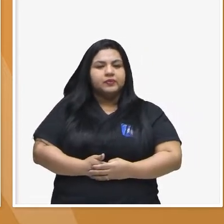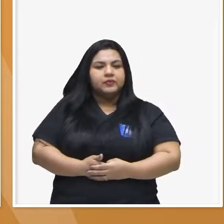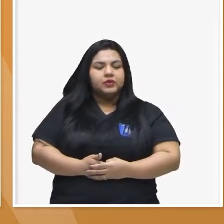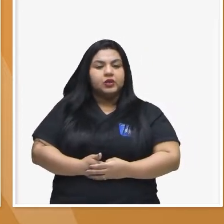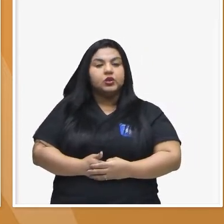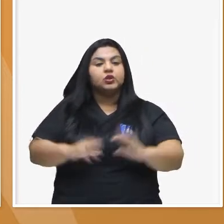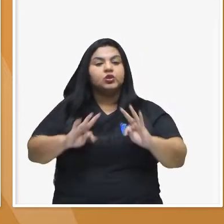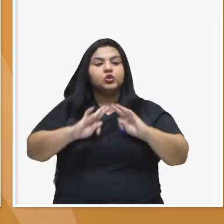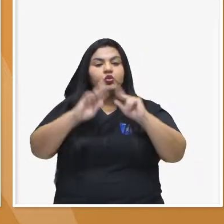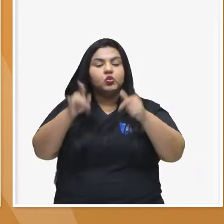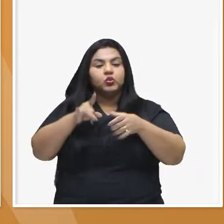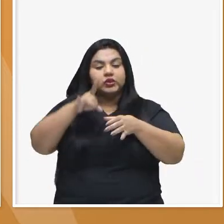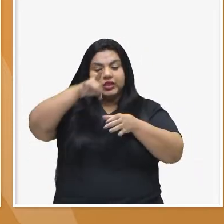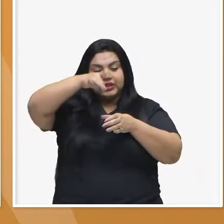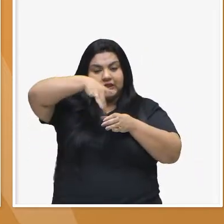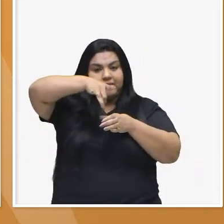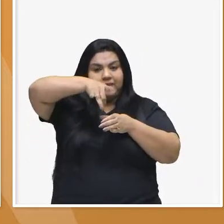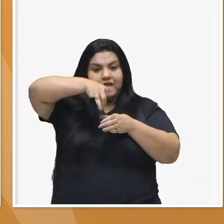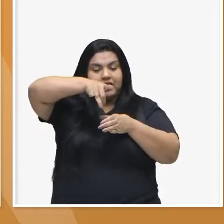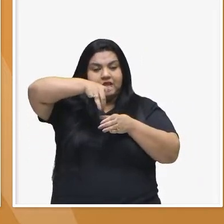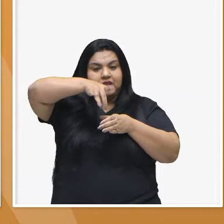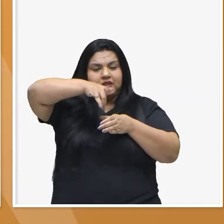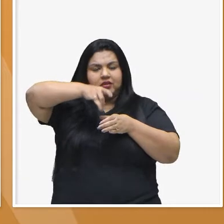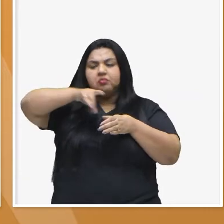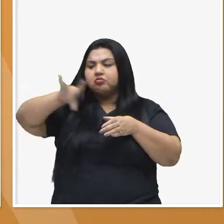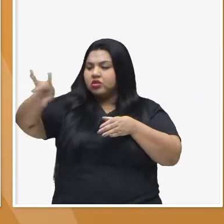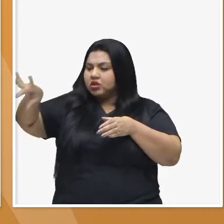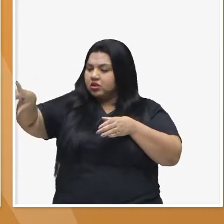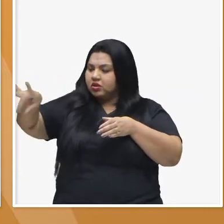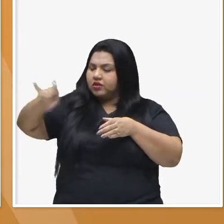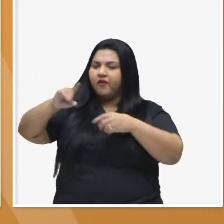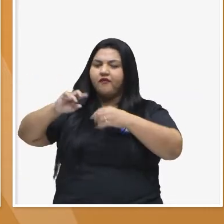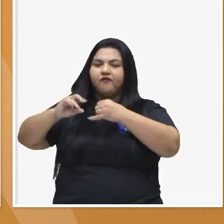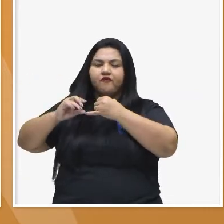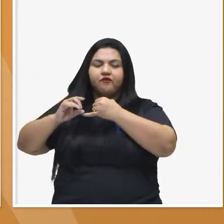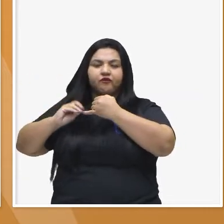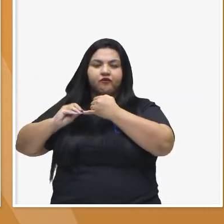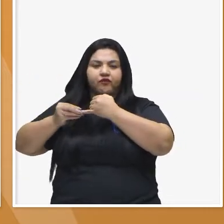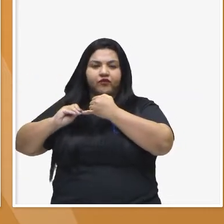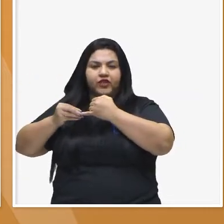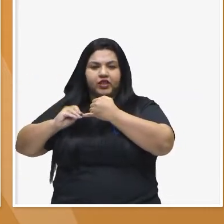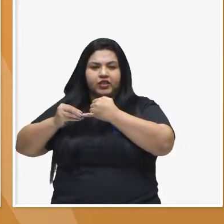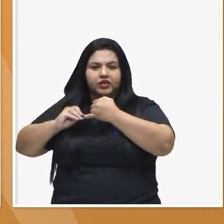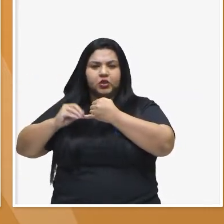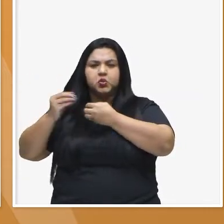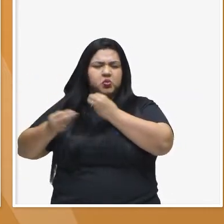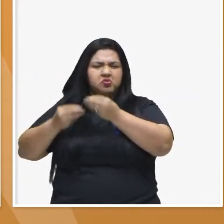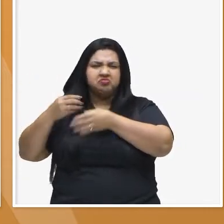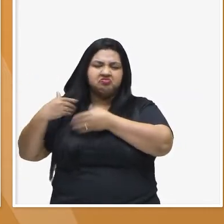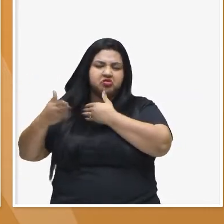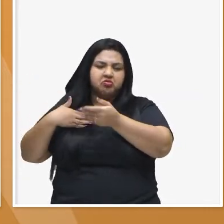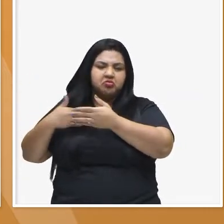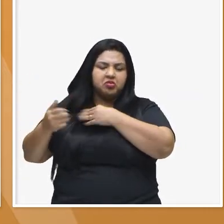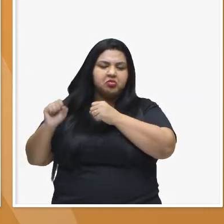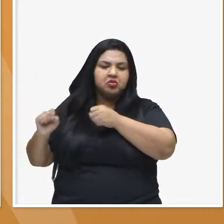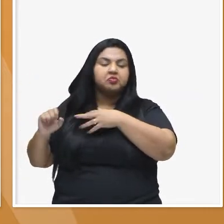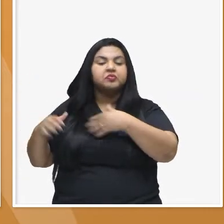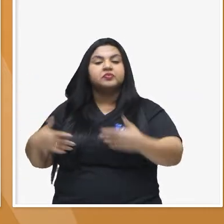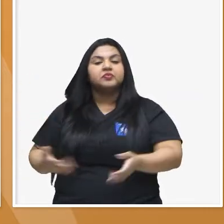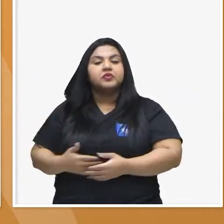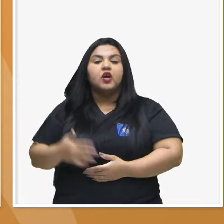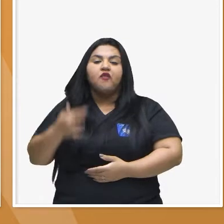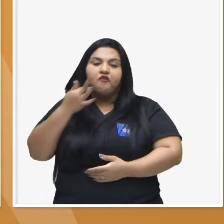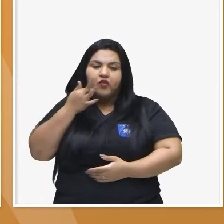toda semente, né, você pega uma semente de feijão, ou qualquer semente, né, uma fruta que você goste